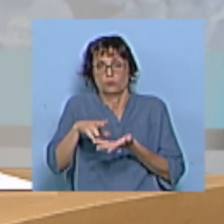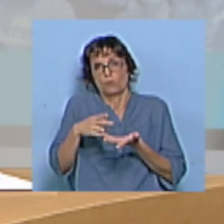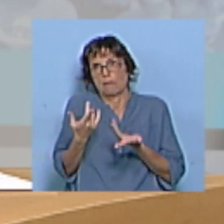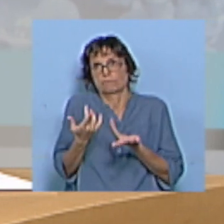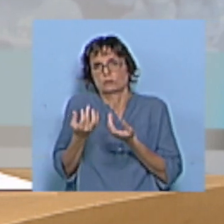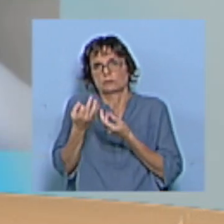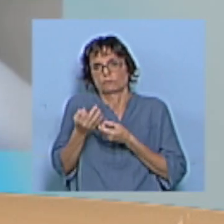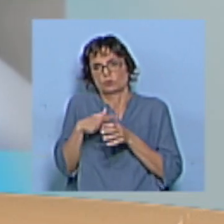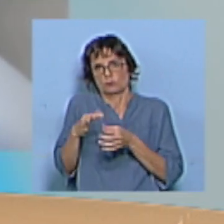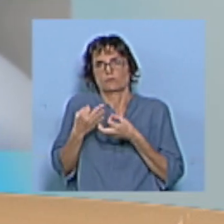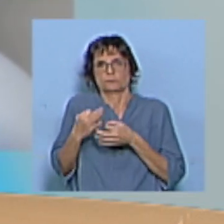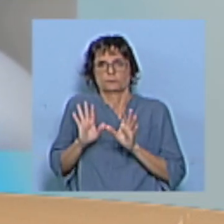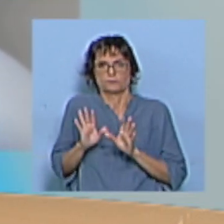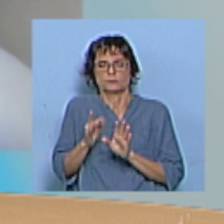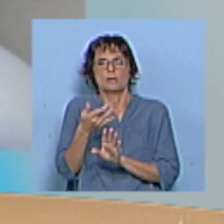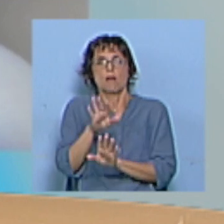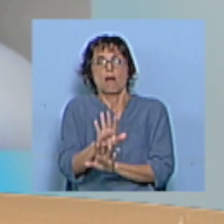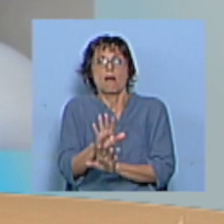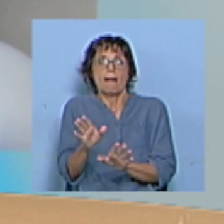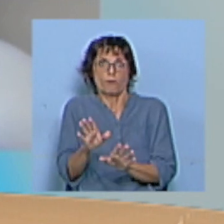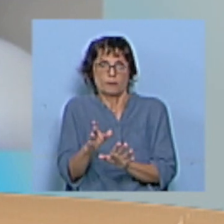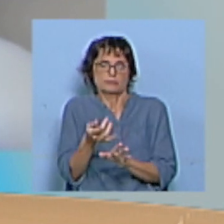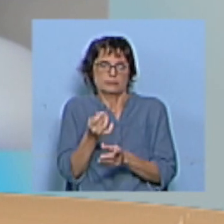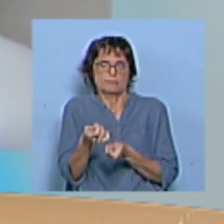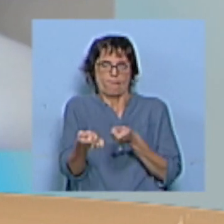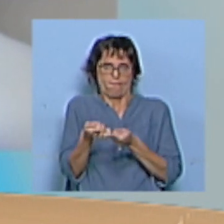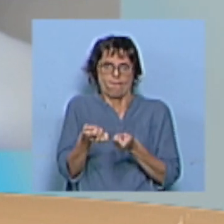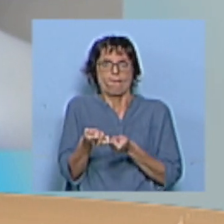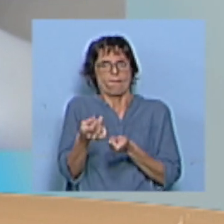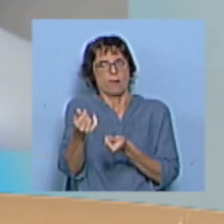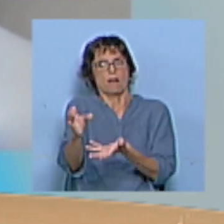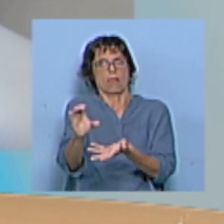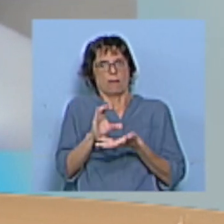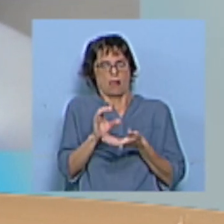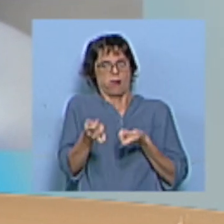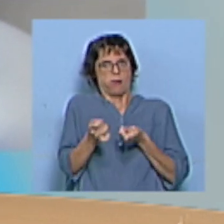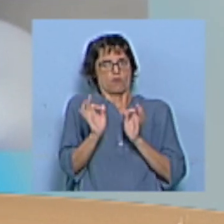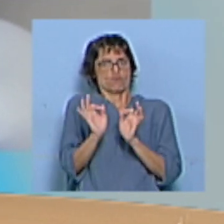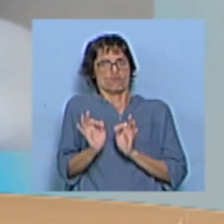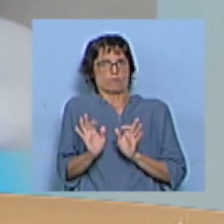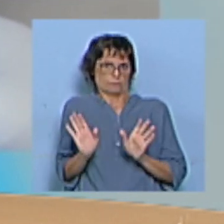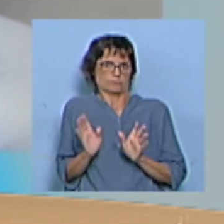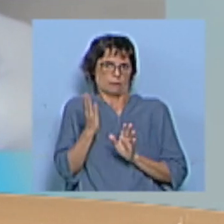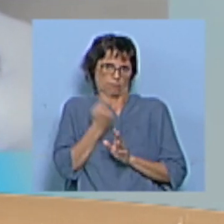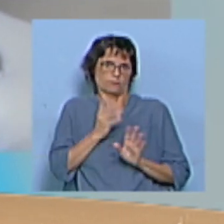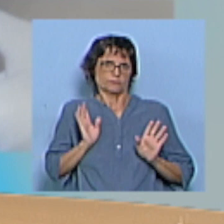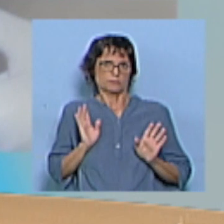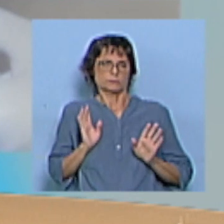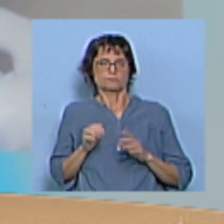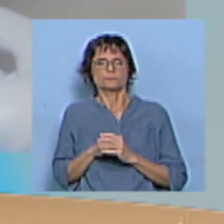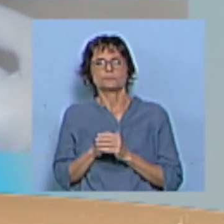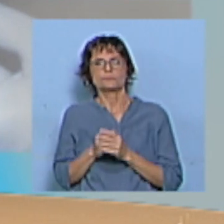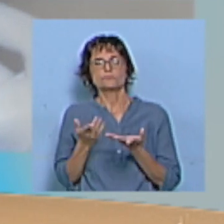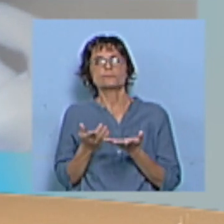preciso dar fogo à peça, não é? E lançar mãos à obra. Exatamente. Antes de vermos como